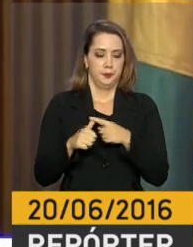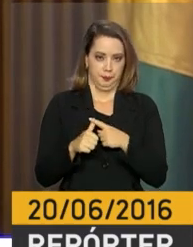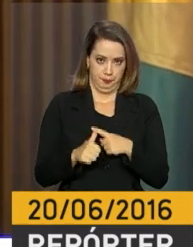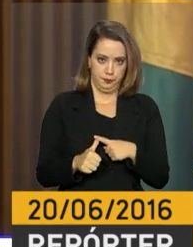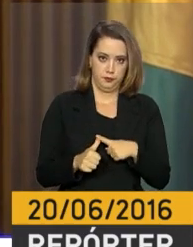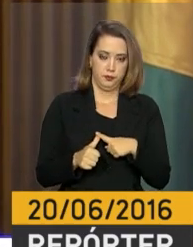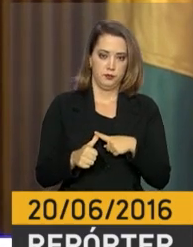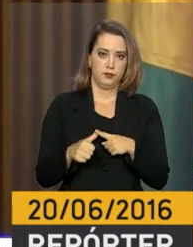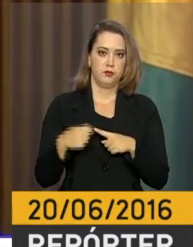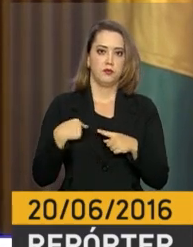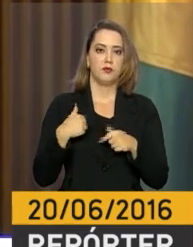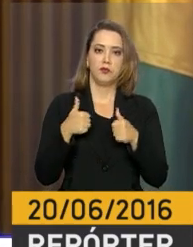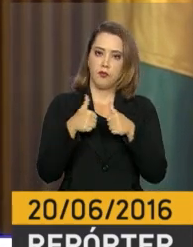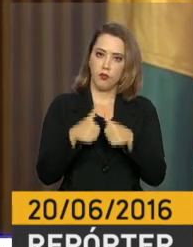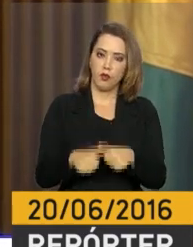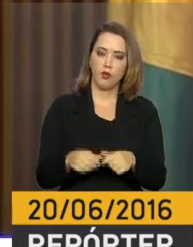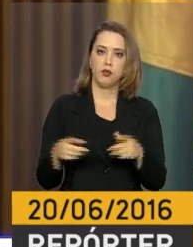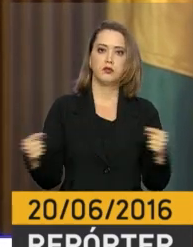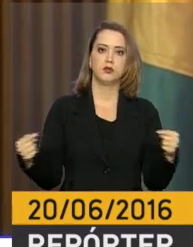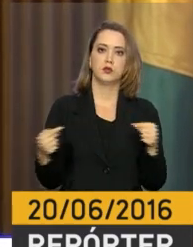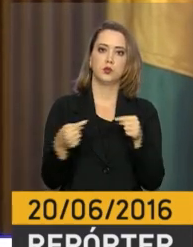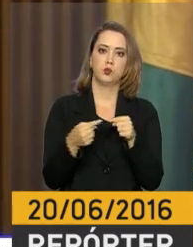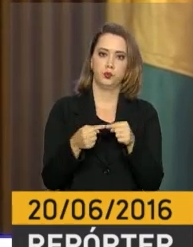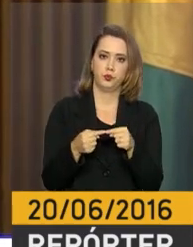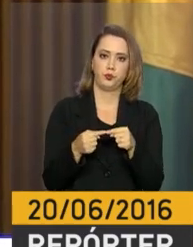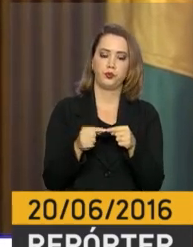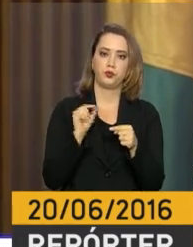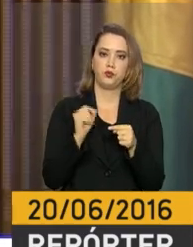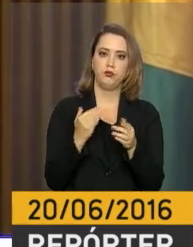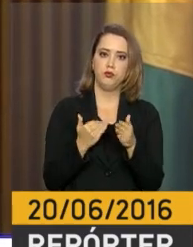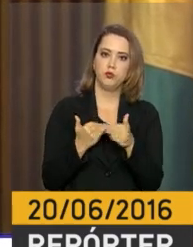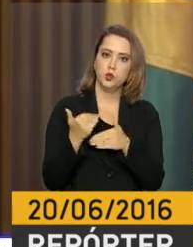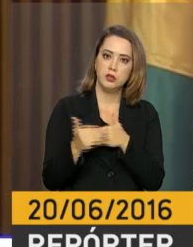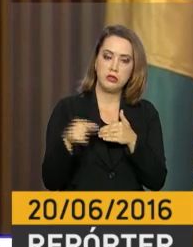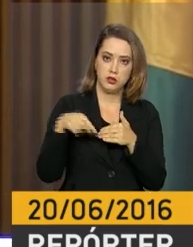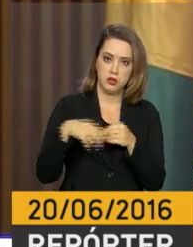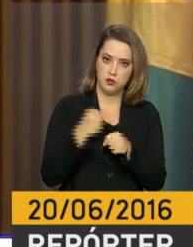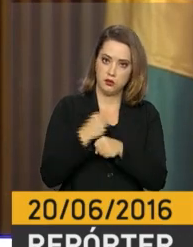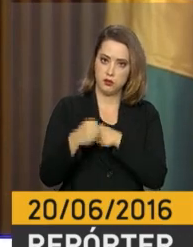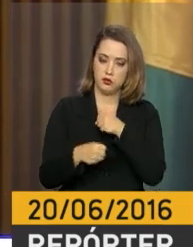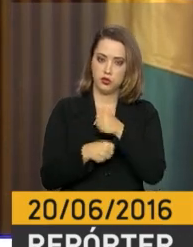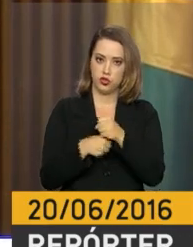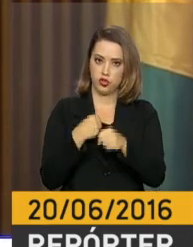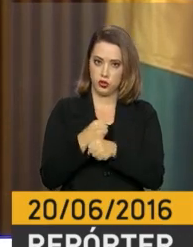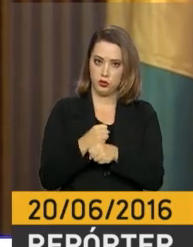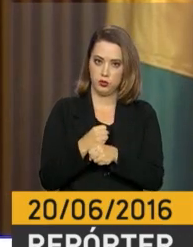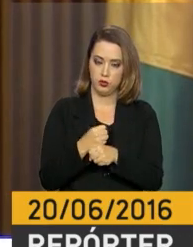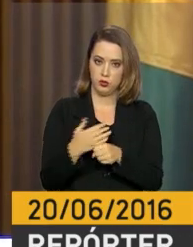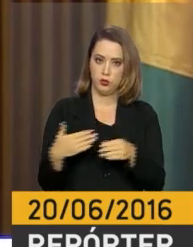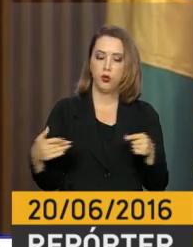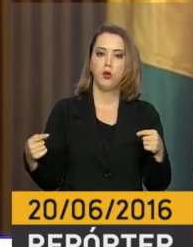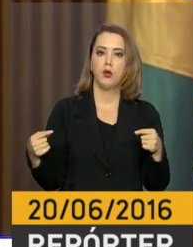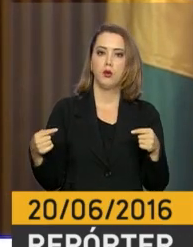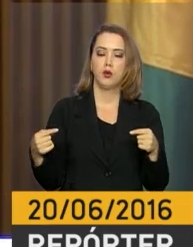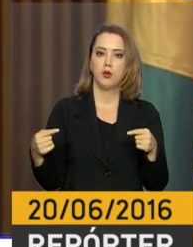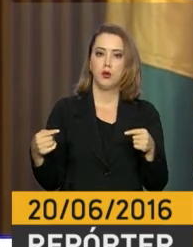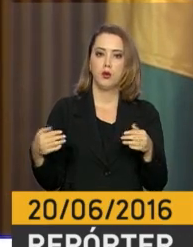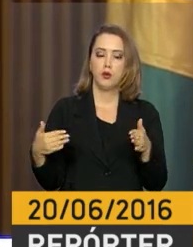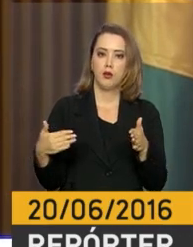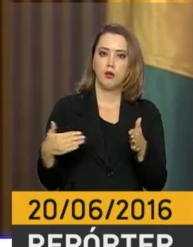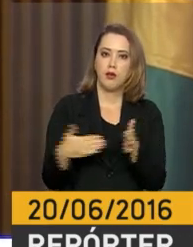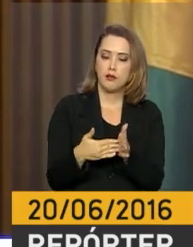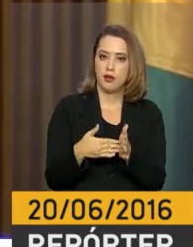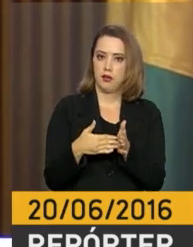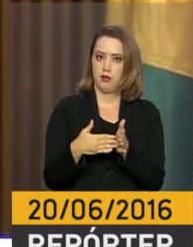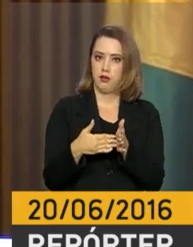lugar ficou estabelecido que durante este ano portanto até o mês de